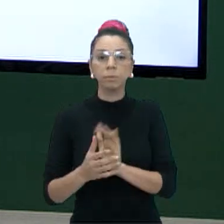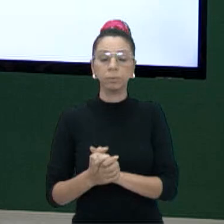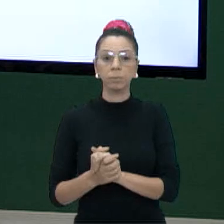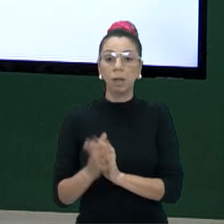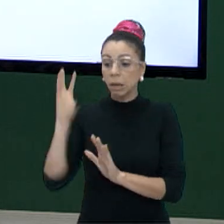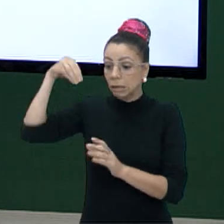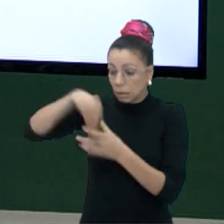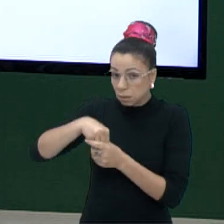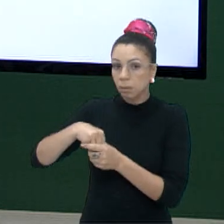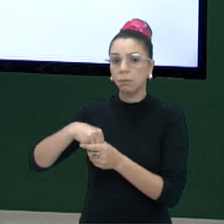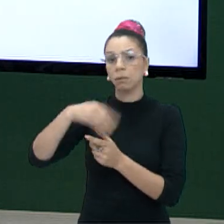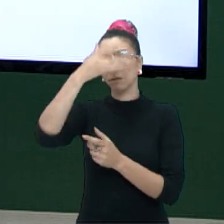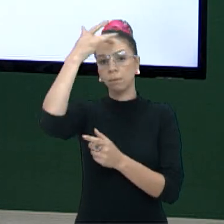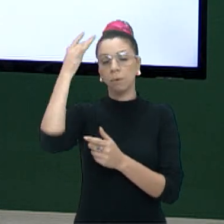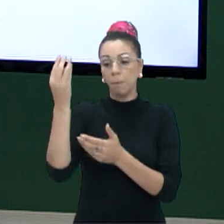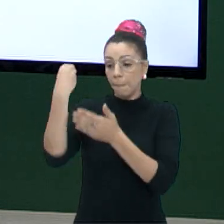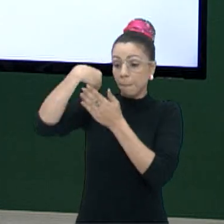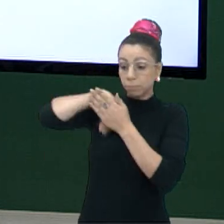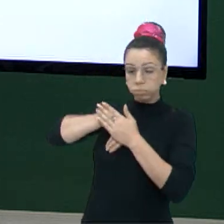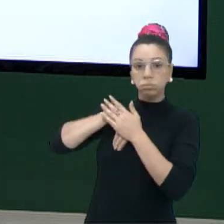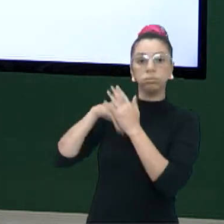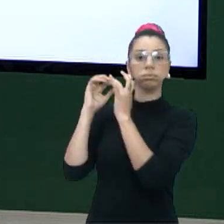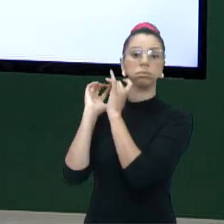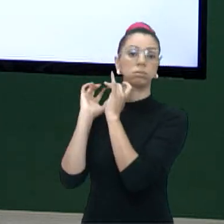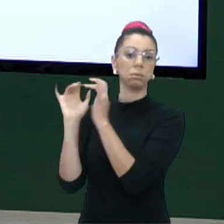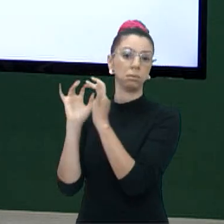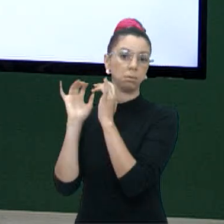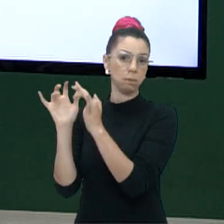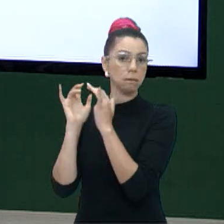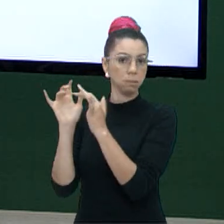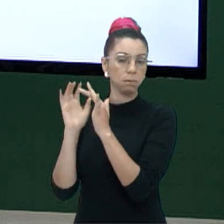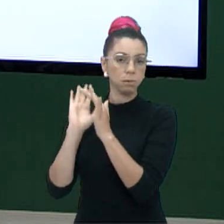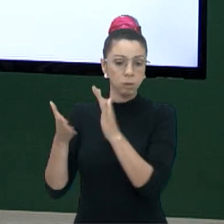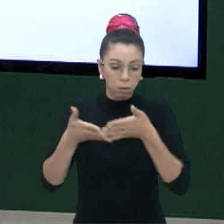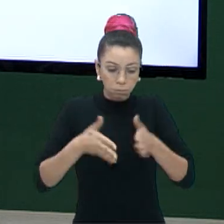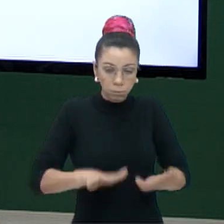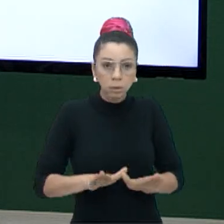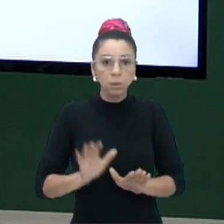já está na nossa mentalidade desde que nascemos.